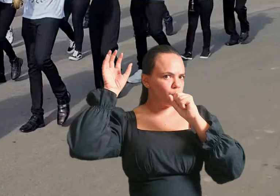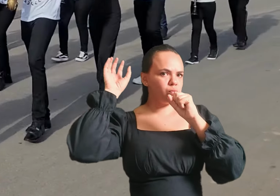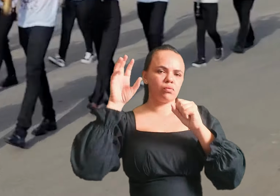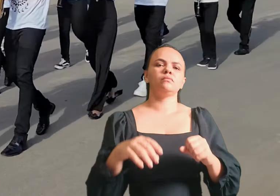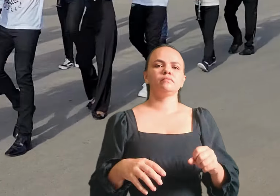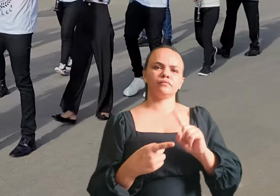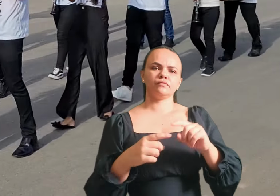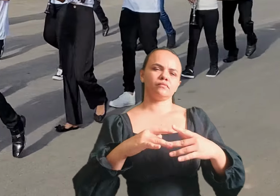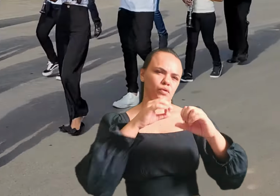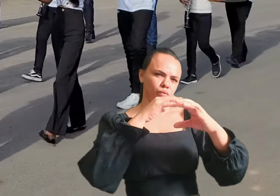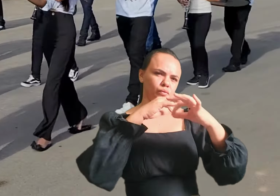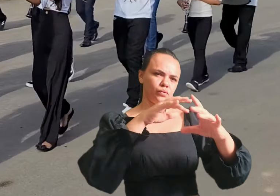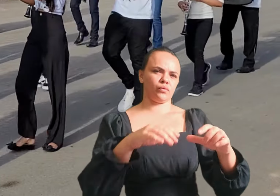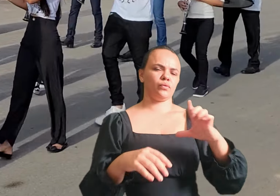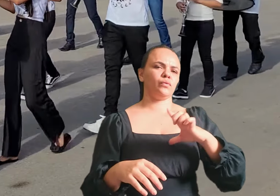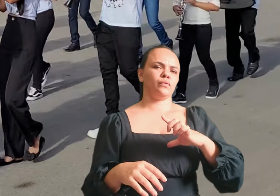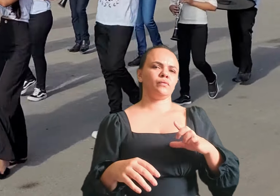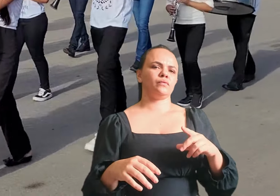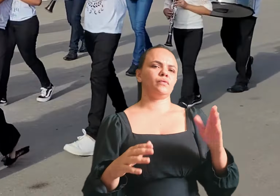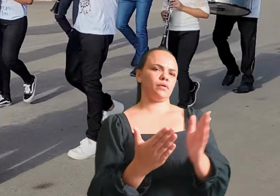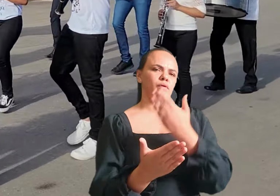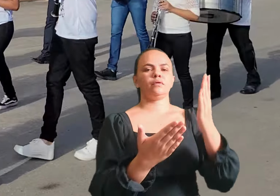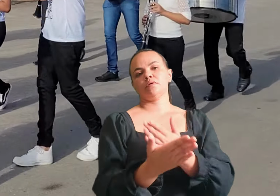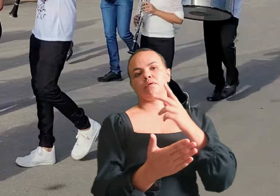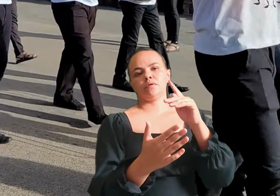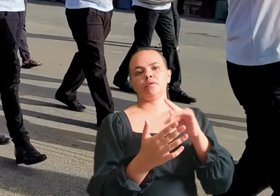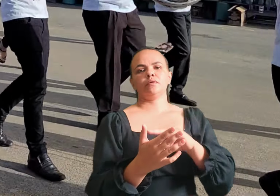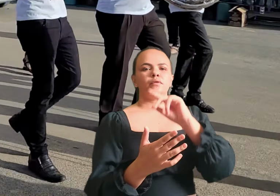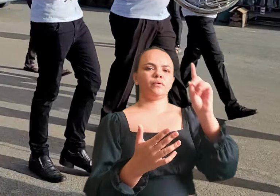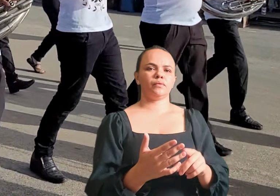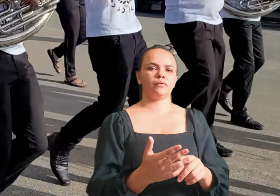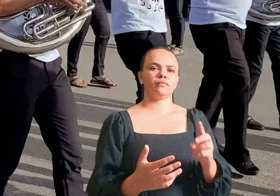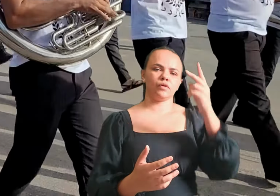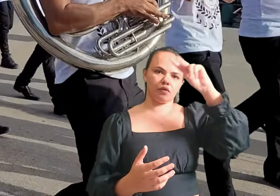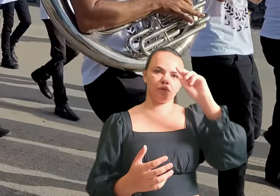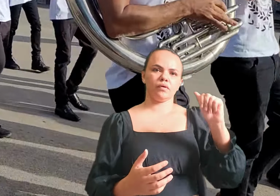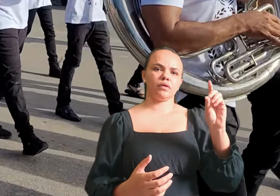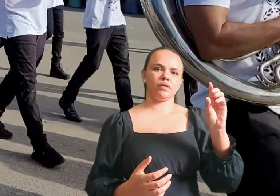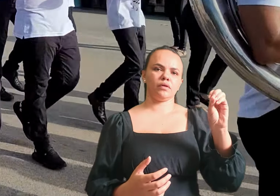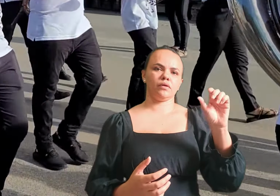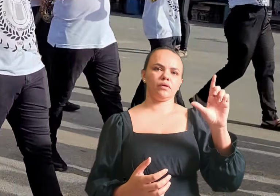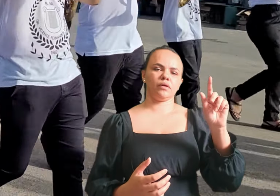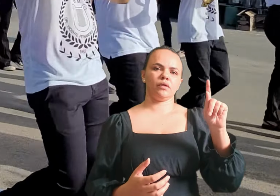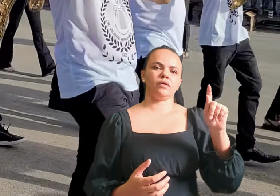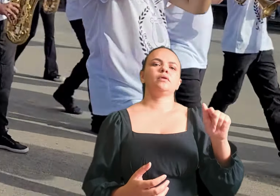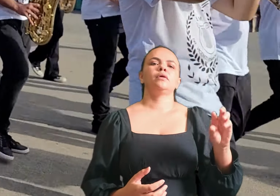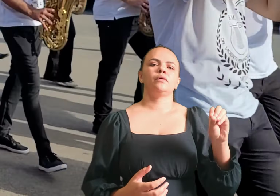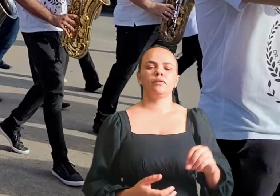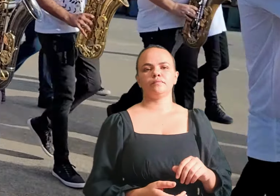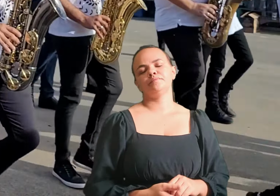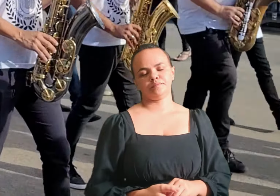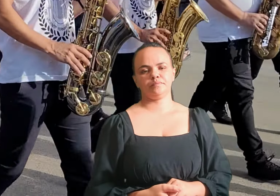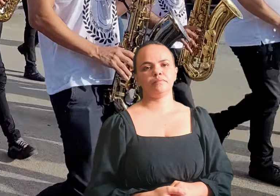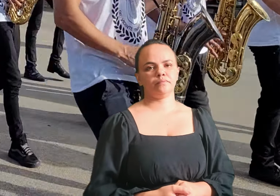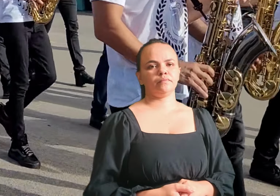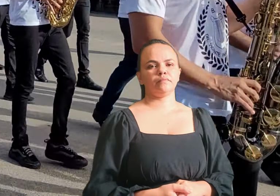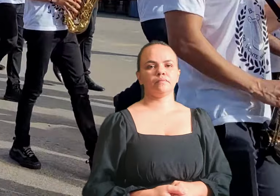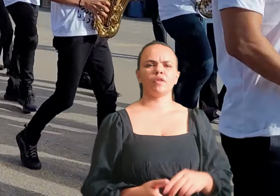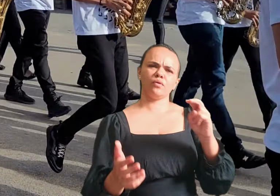no livro calendário de datas históricas de Luiz Gomes de Adolfo Paulino uma publicação de